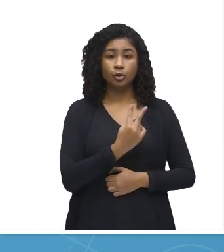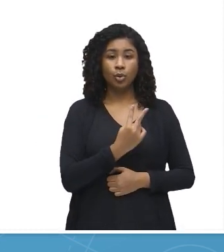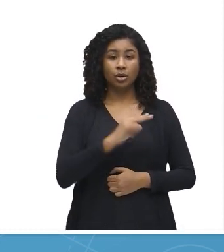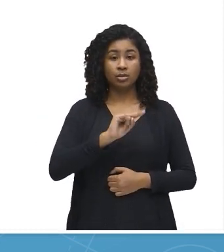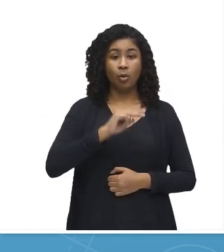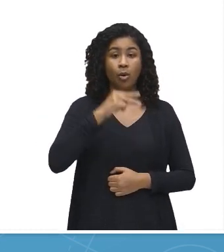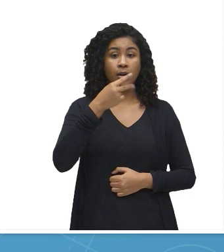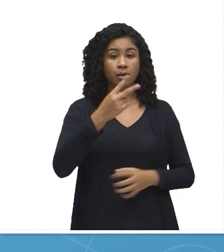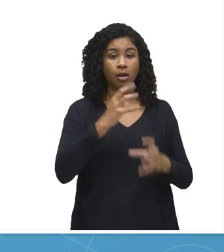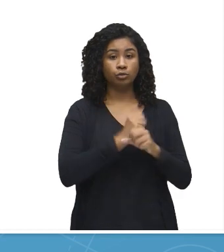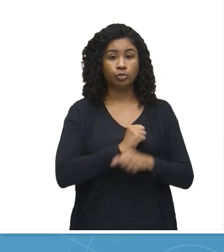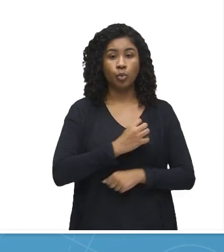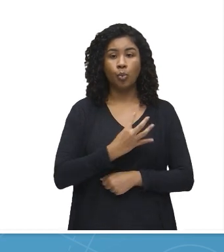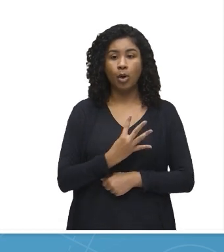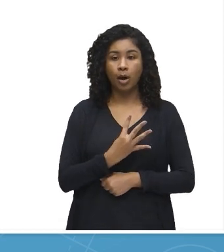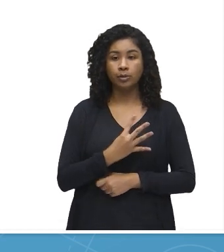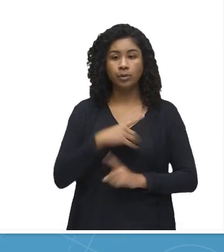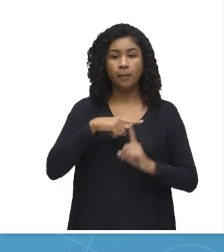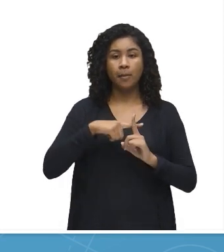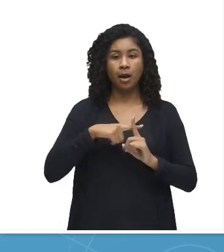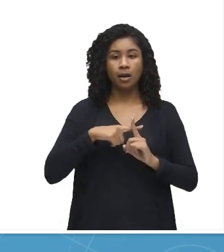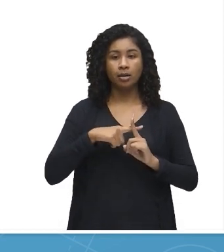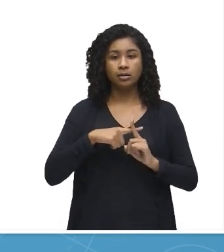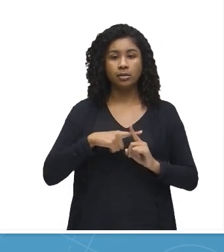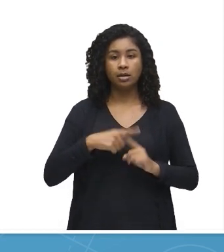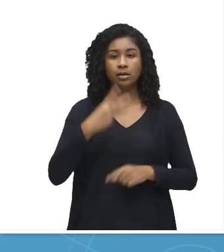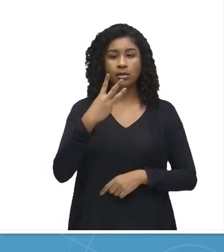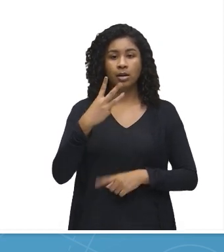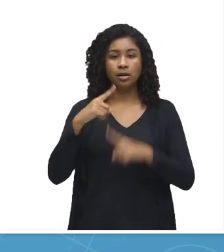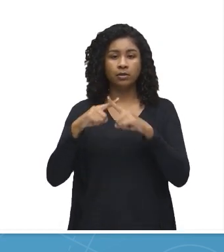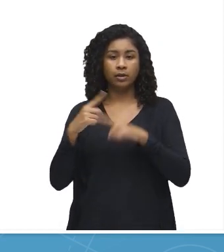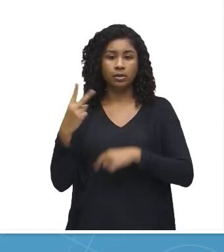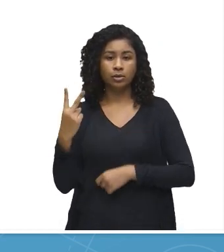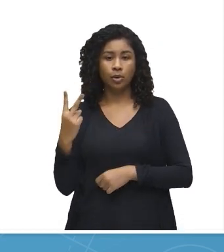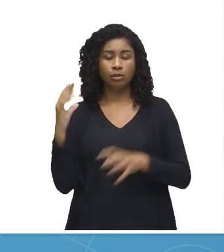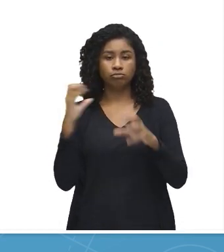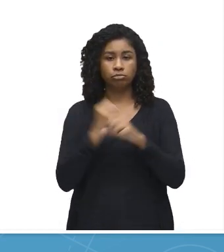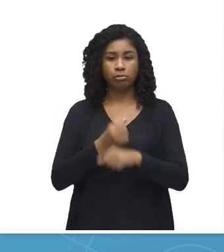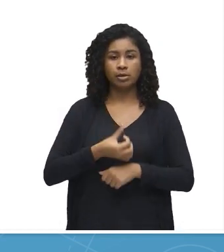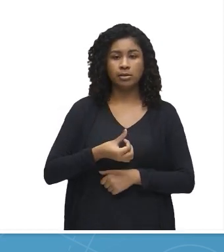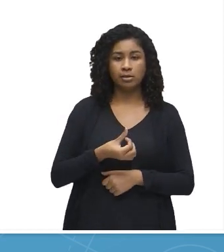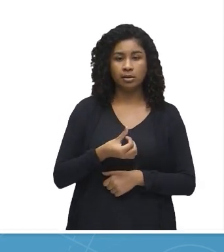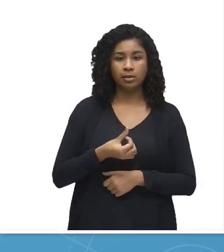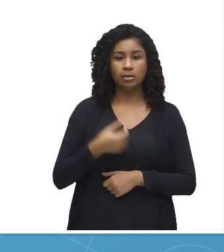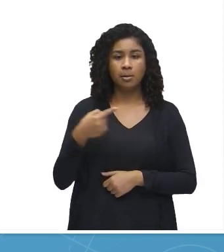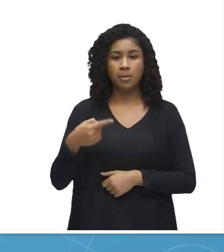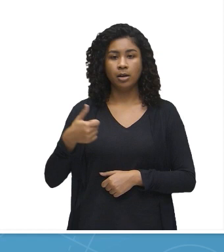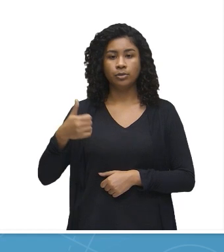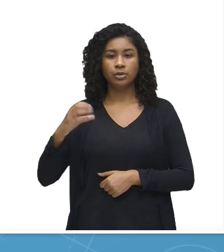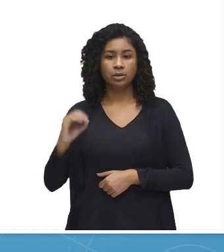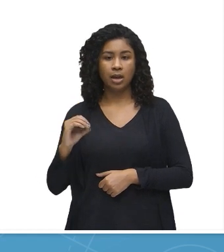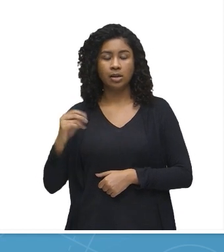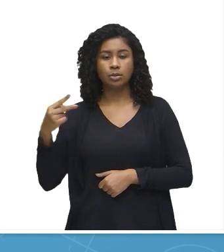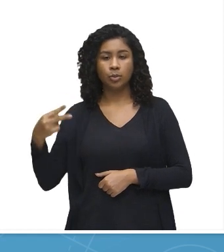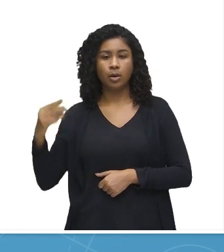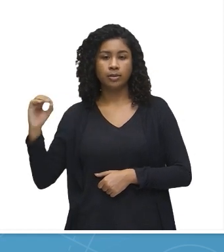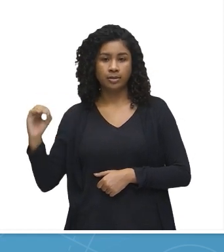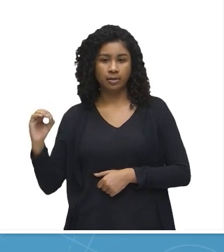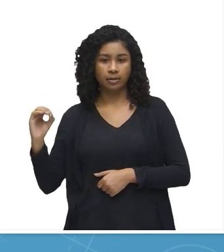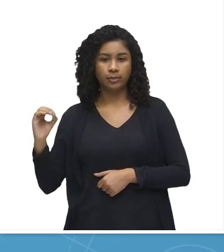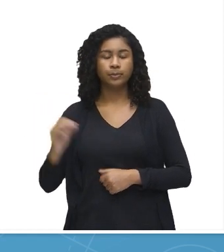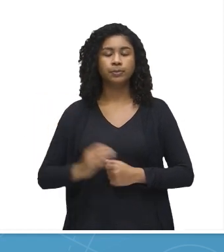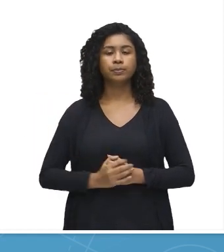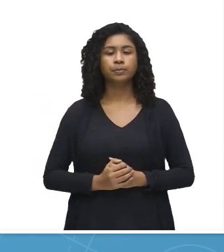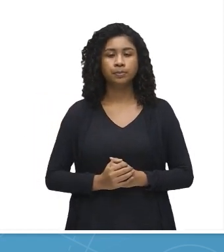4, mais 3 vezes 2 é igual a 6, menos 10 igual a